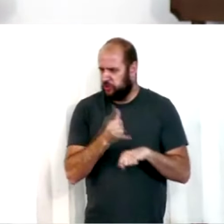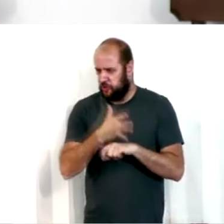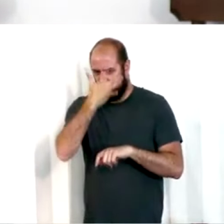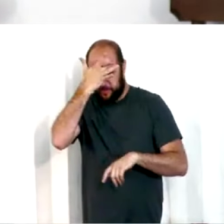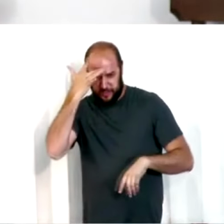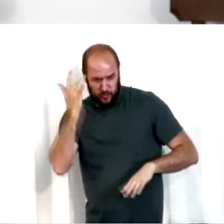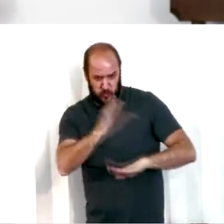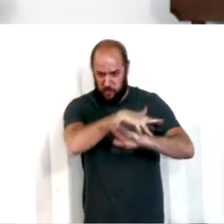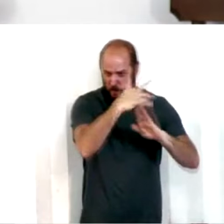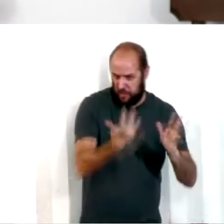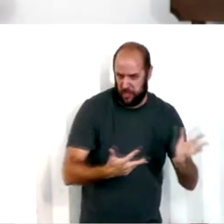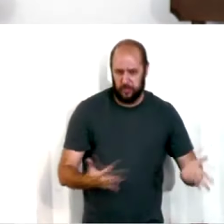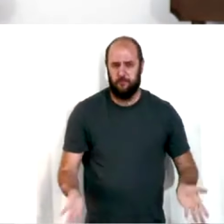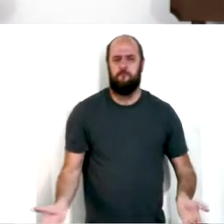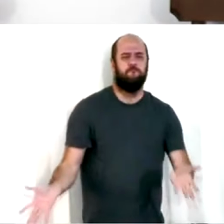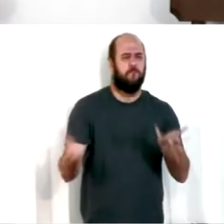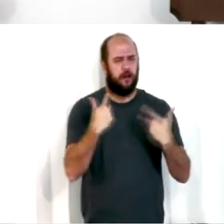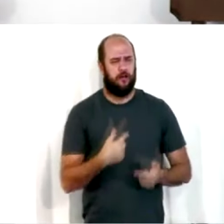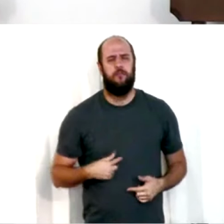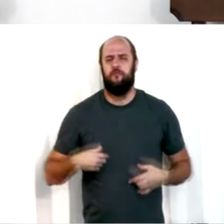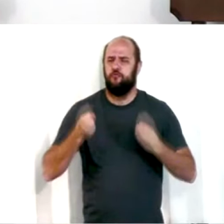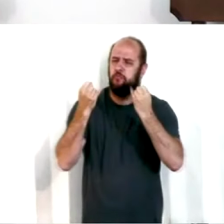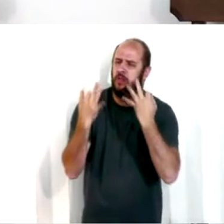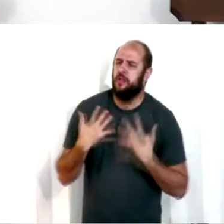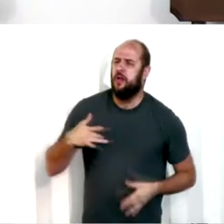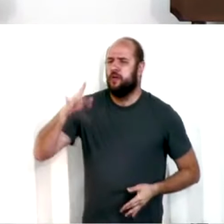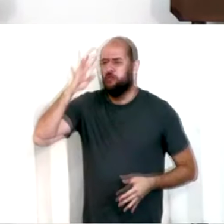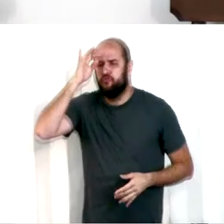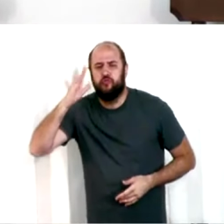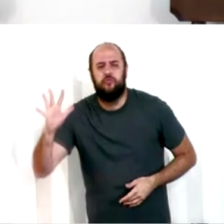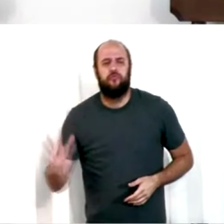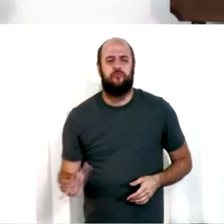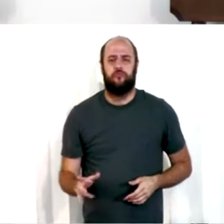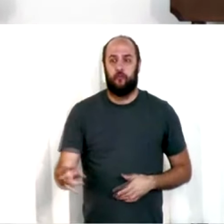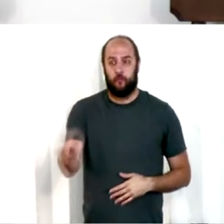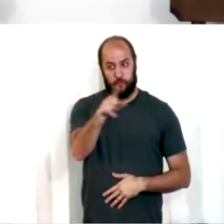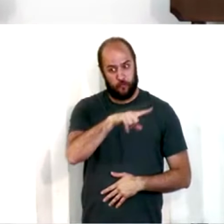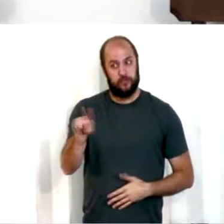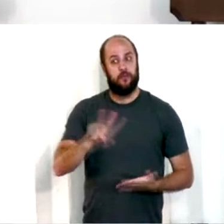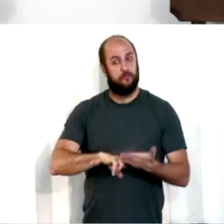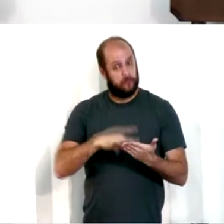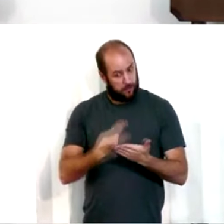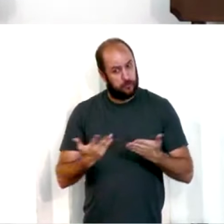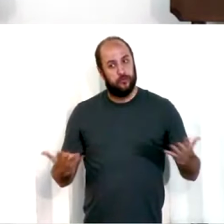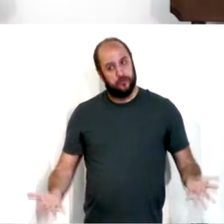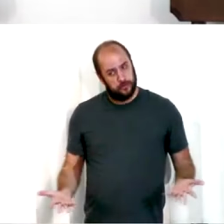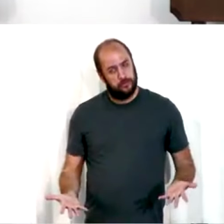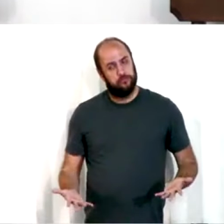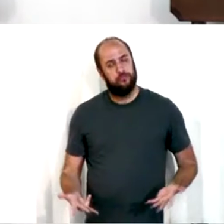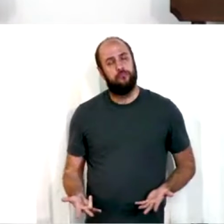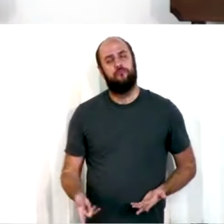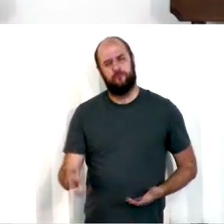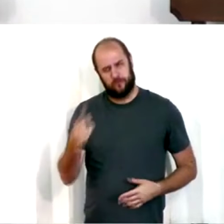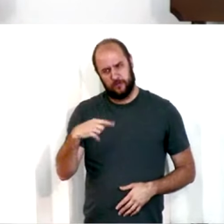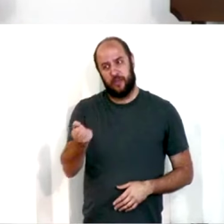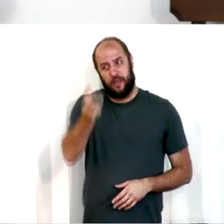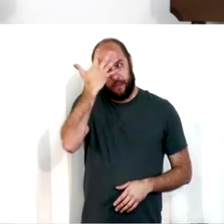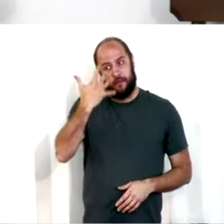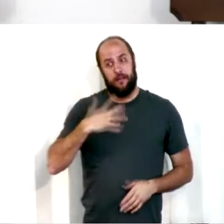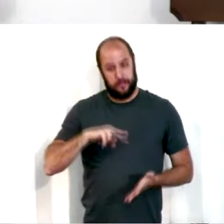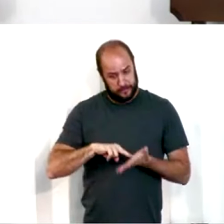e falou, bora lá gente, tive um sonho, esse sonho está me perturbando, vocês vão ter que revelar o sonho para